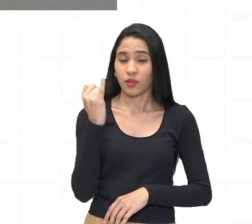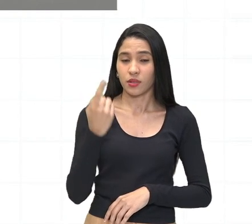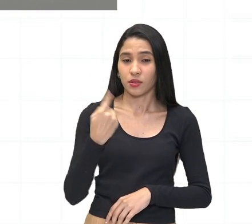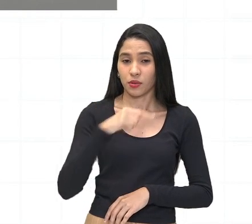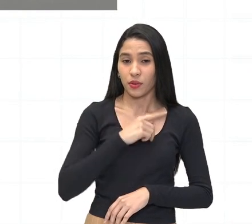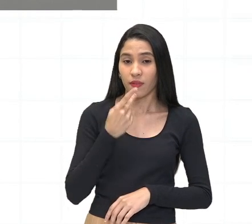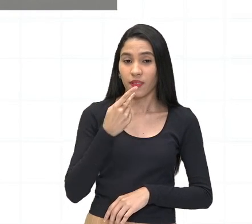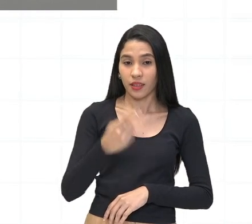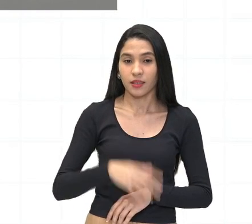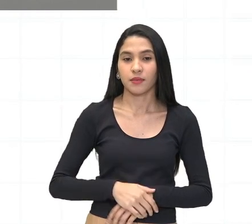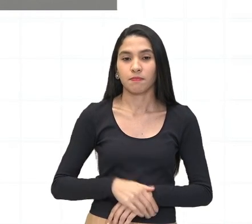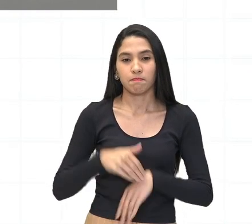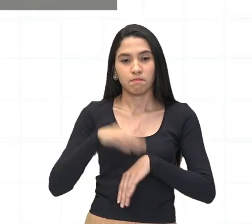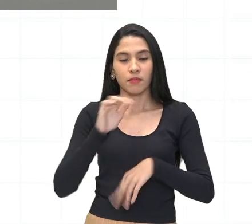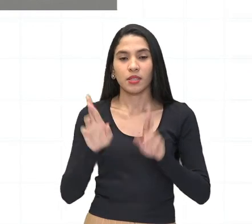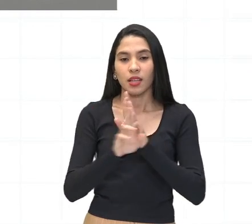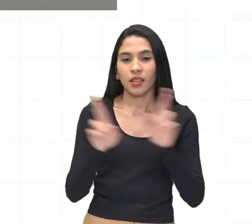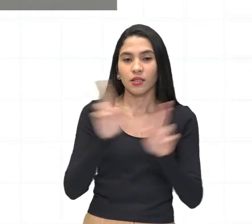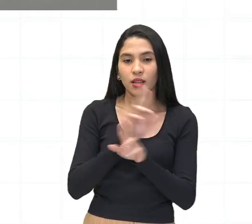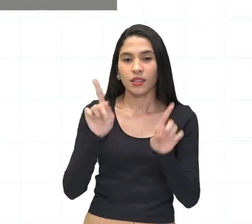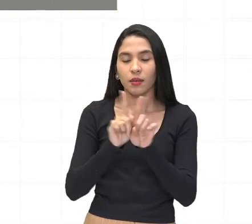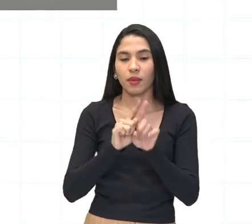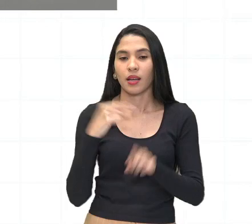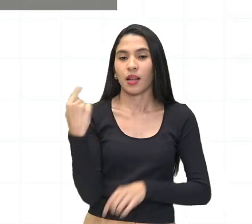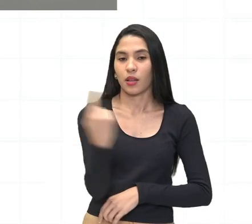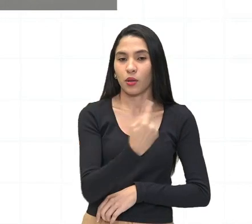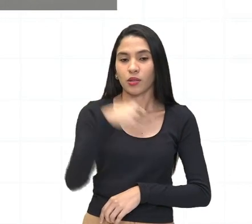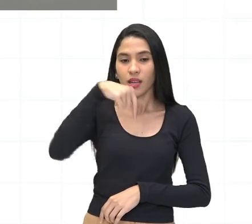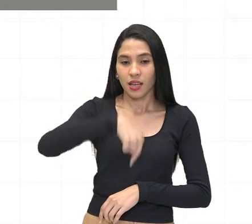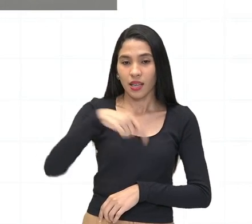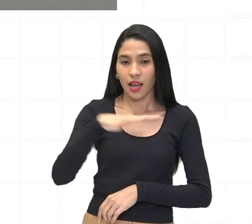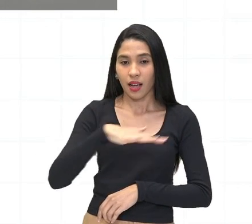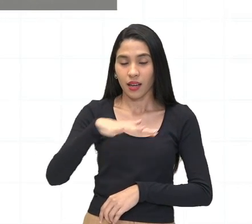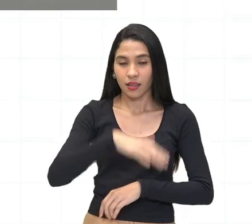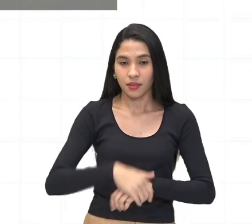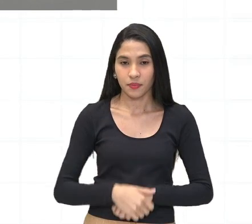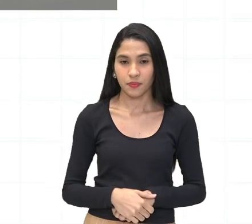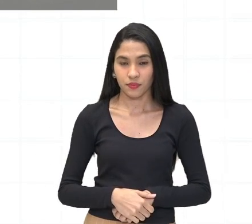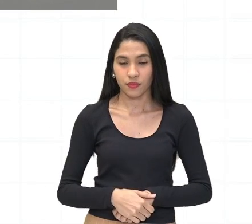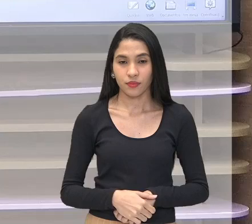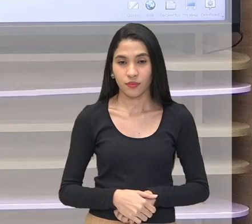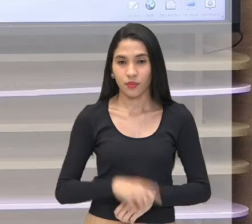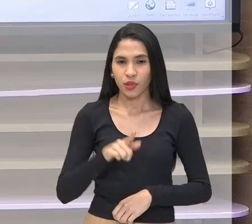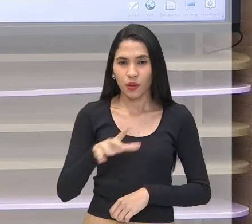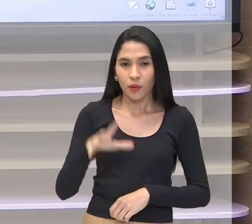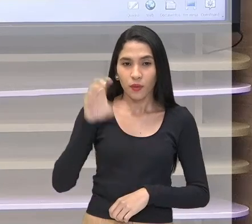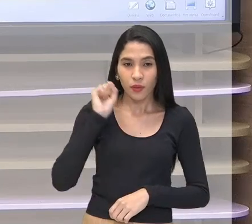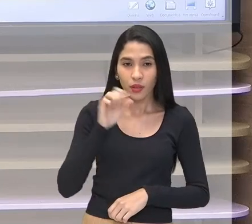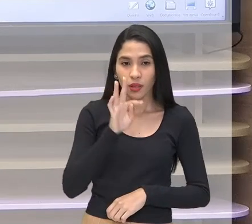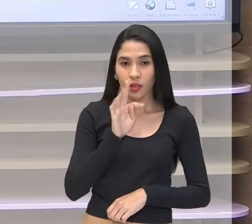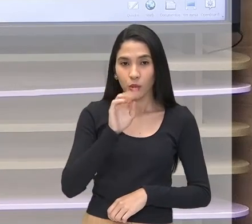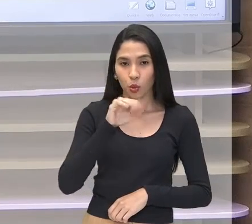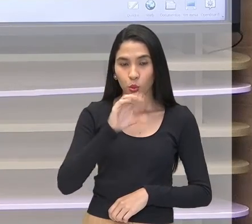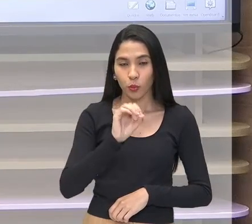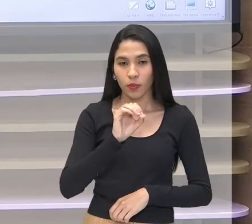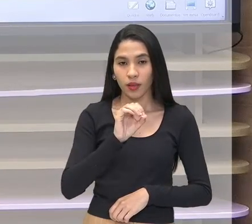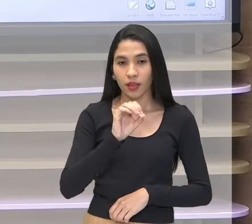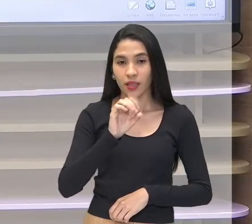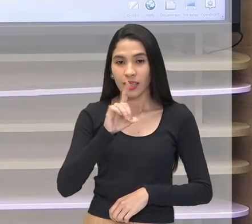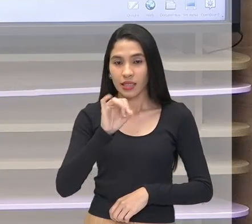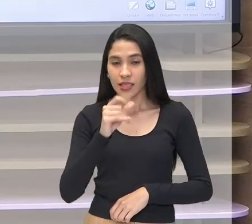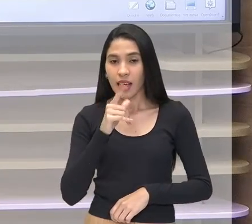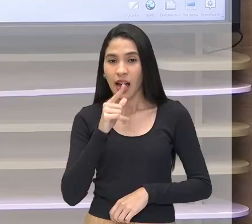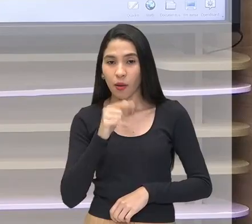em algo mais relacionado à nossa região, certo? Vocês já ouviram falar em tromba d'água? Pois é, a